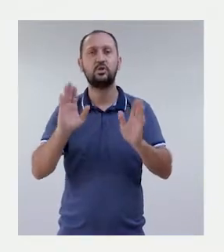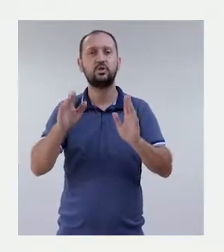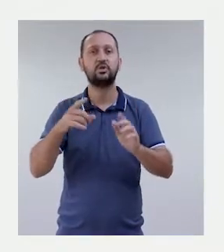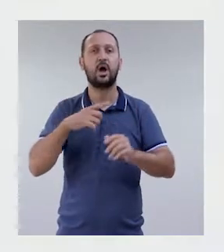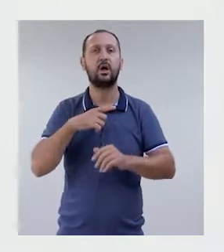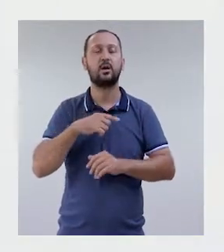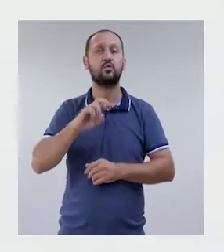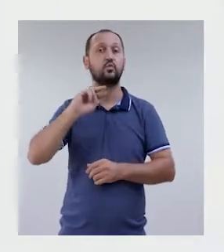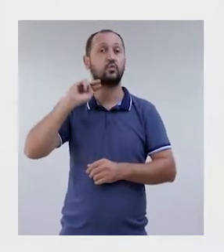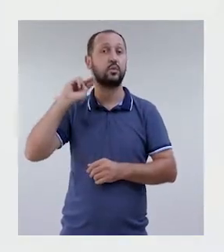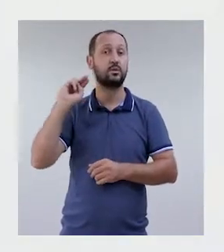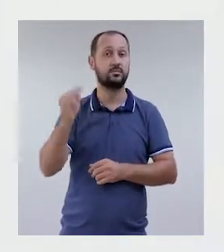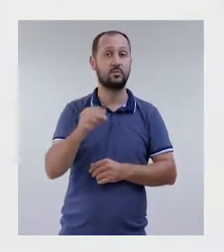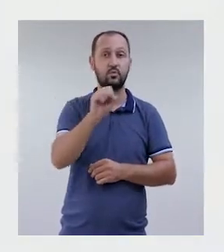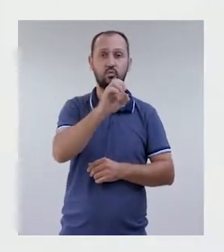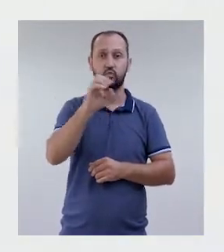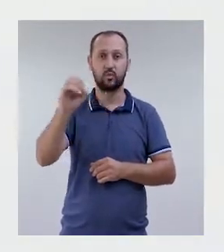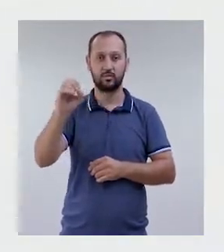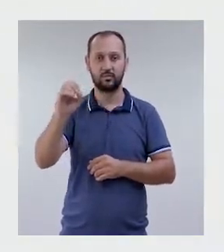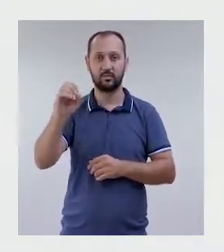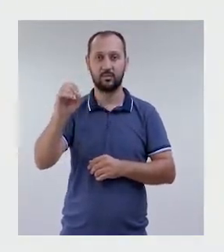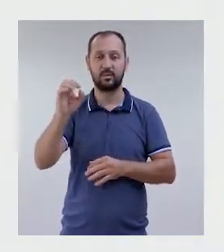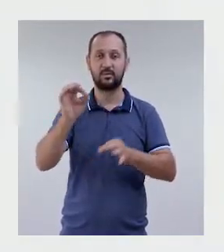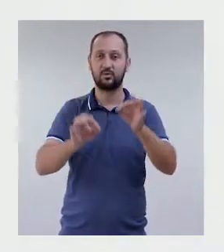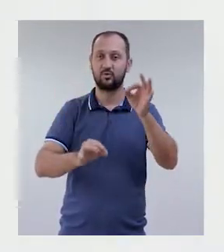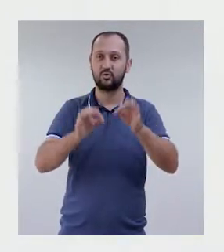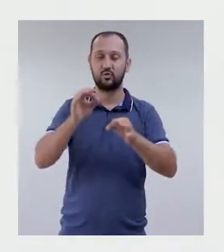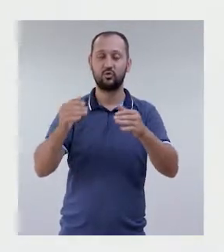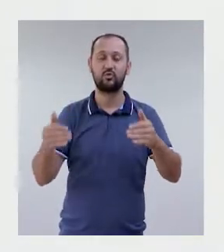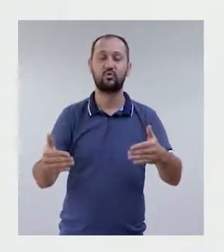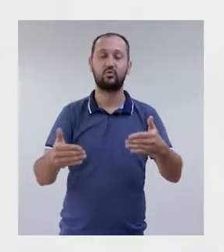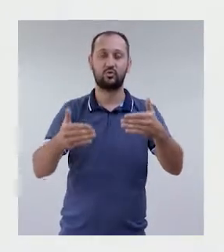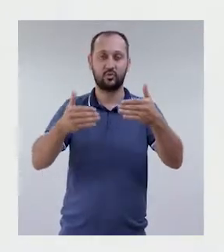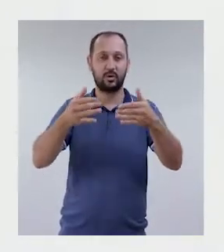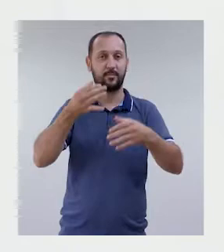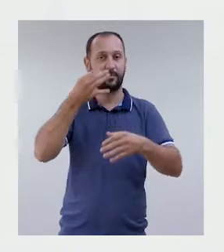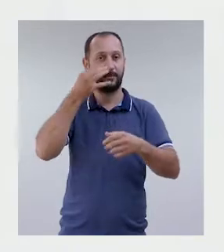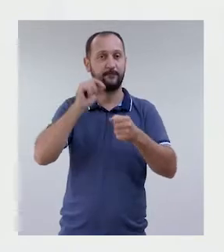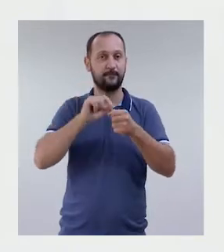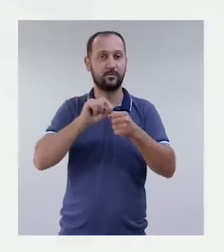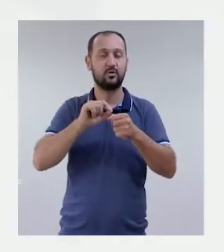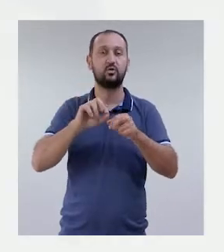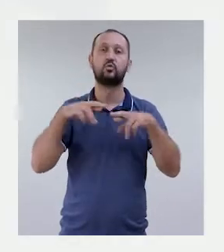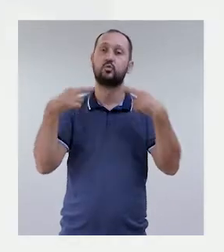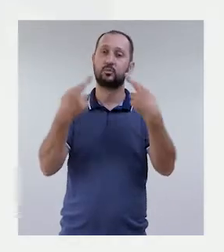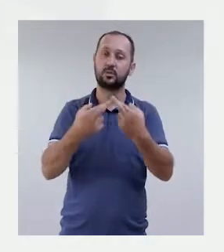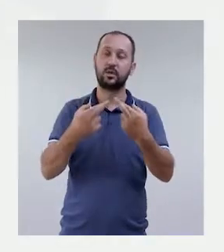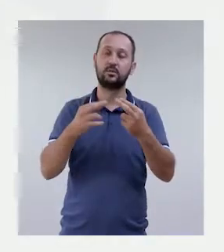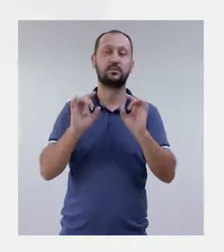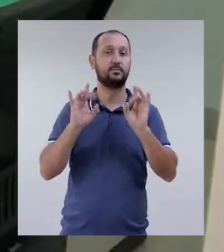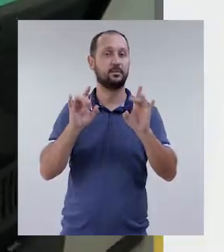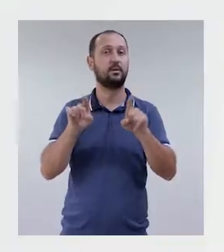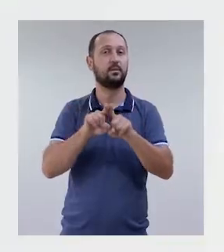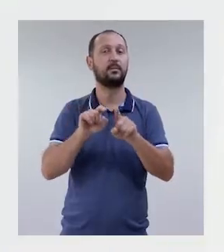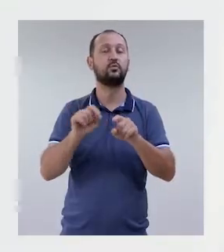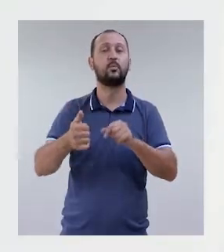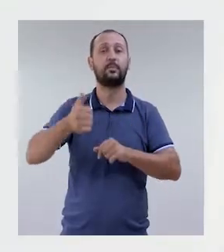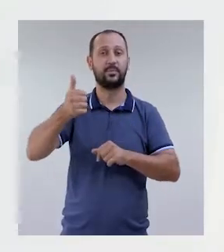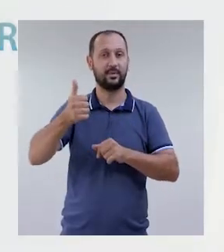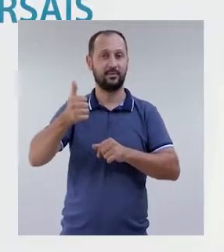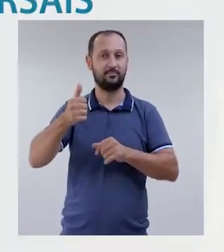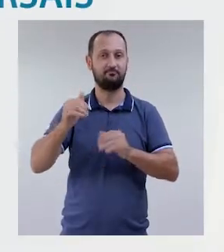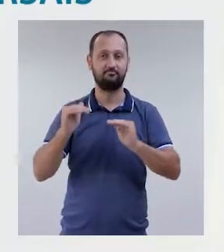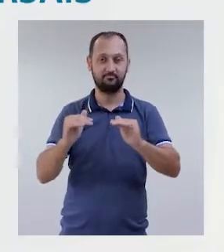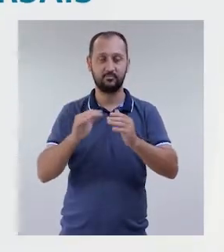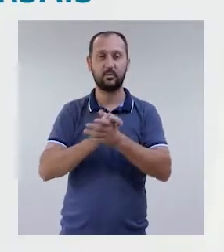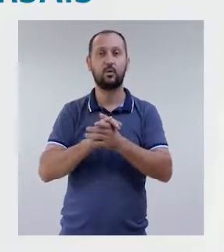já foram mais de 2.800 audiências concluídas, tanto nos juizados especiais como no de primeiro grau. Os